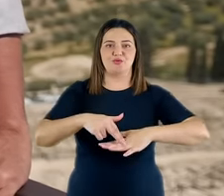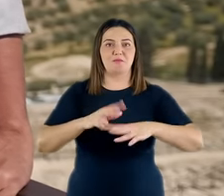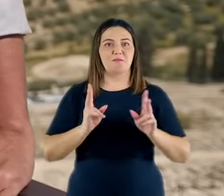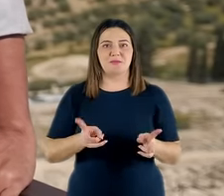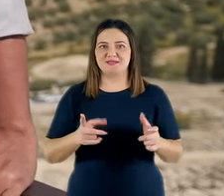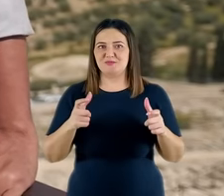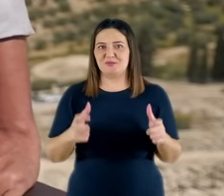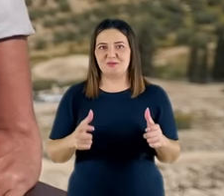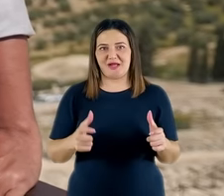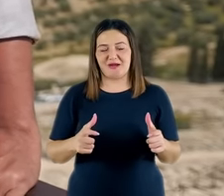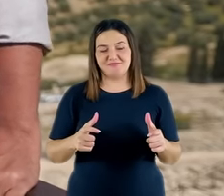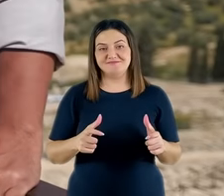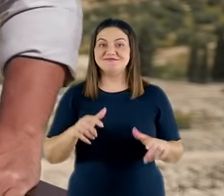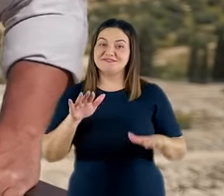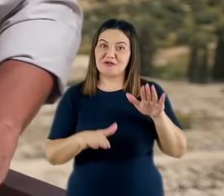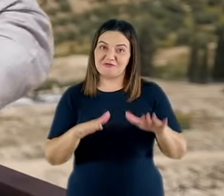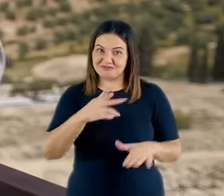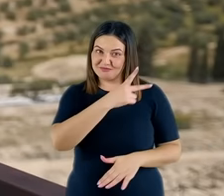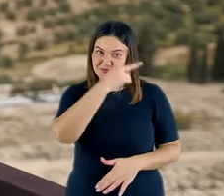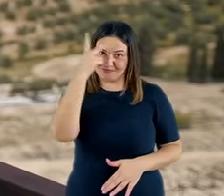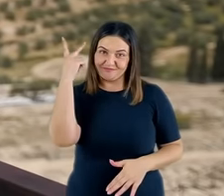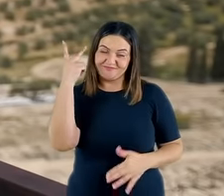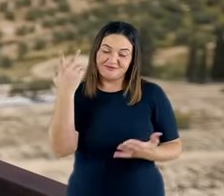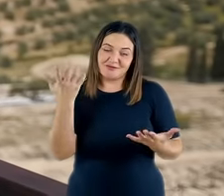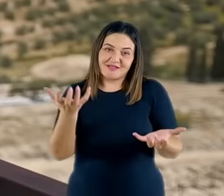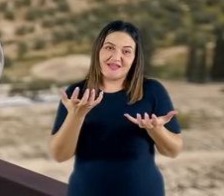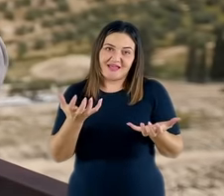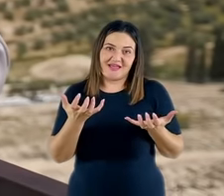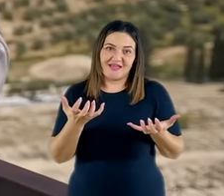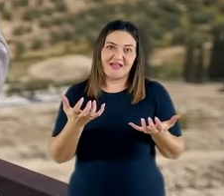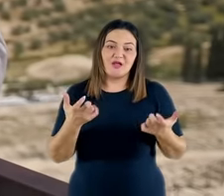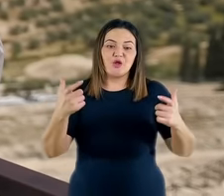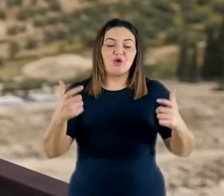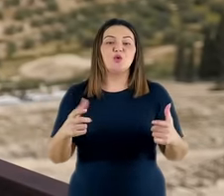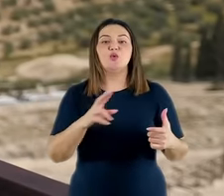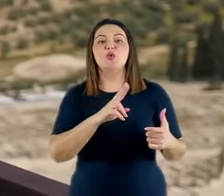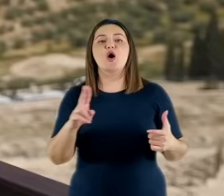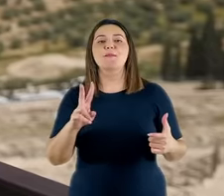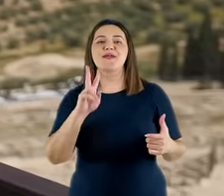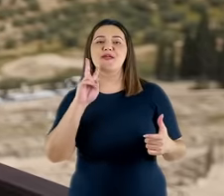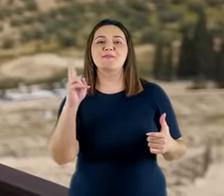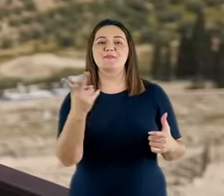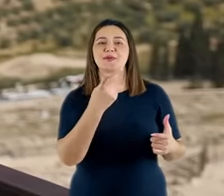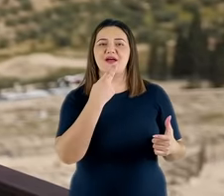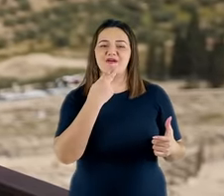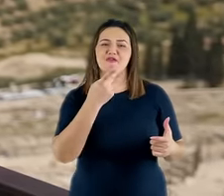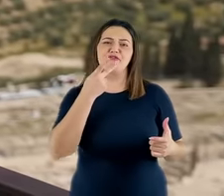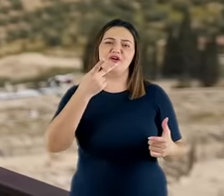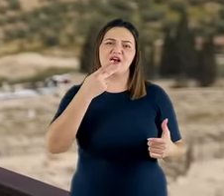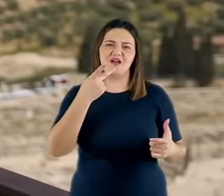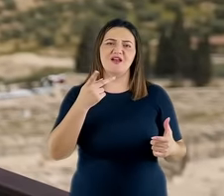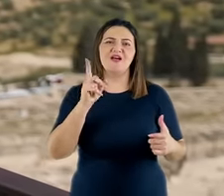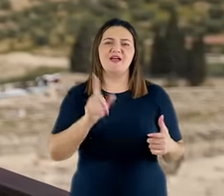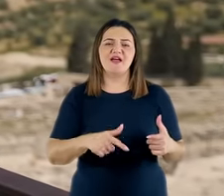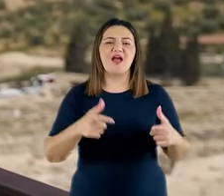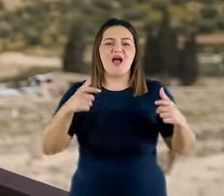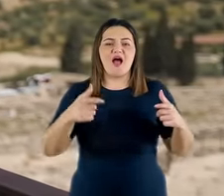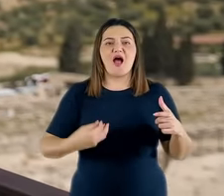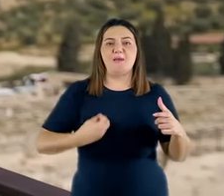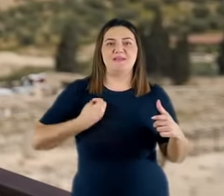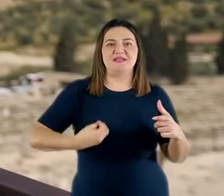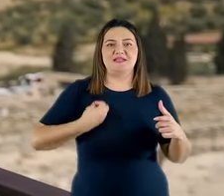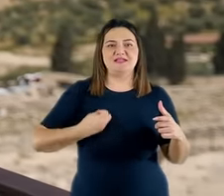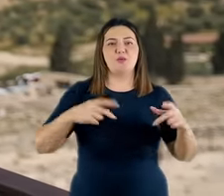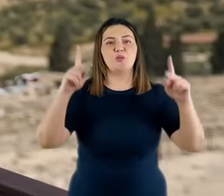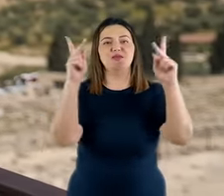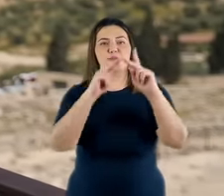a Jerusalém da Terra. Talvez é por isto que a cidade tem em hebraico o nome de Yerushalayim, que alguns pensam que seria a